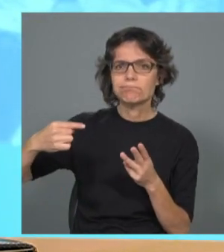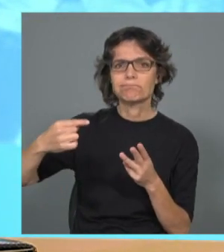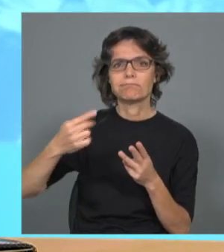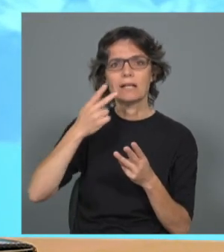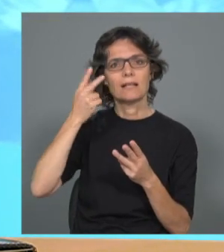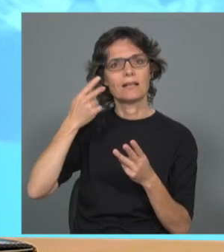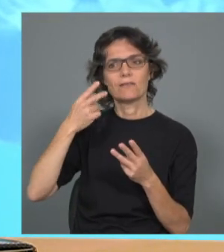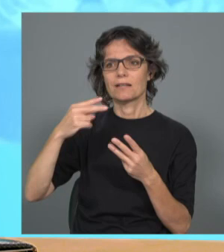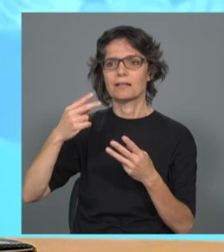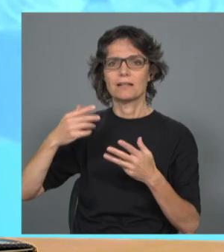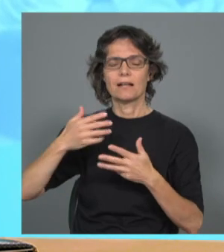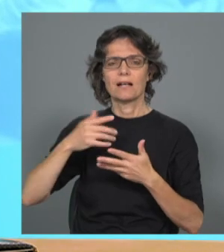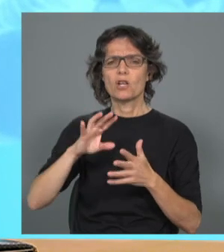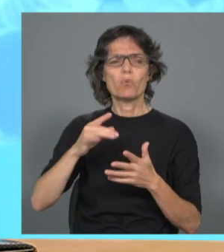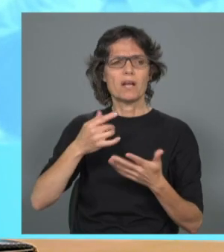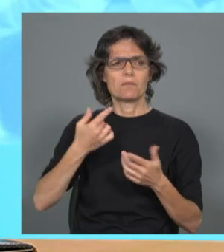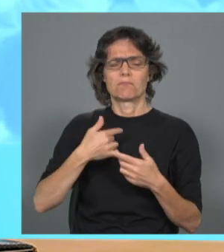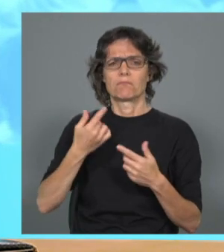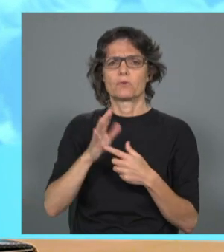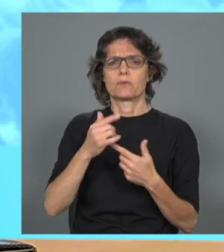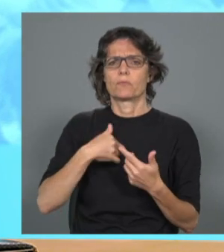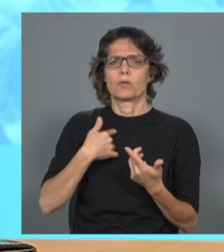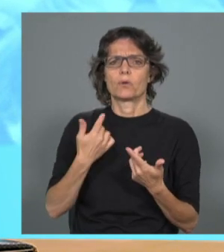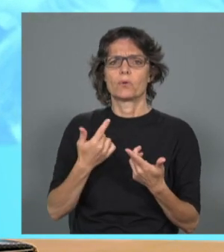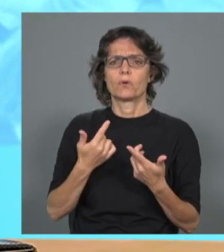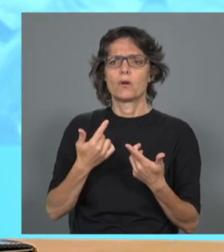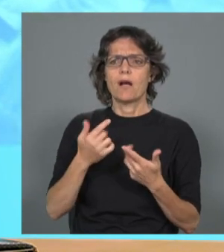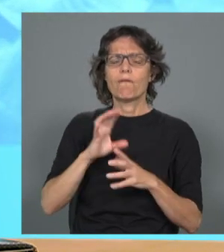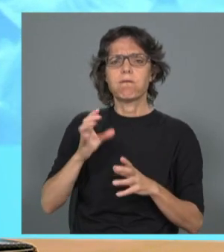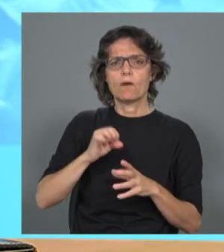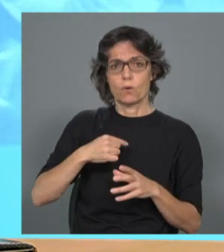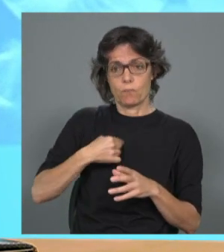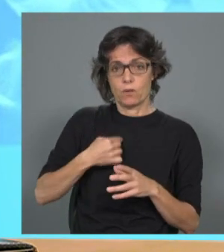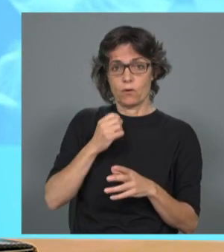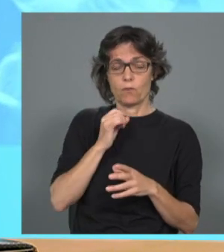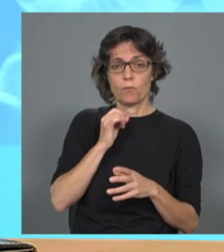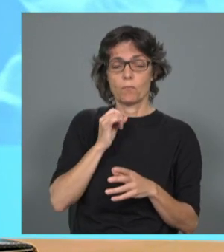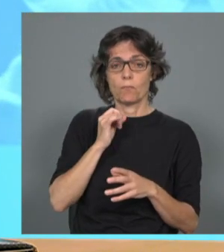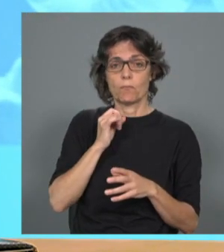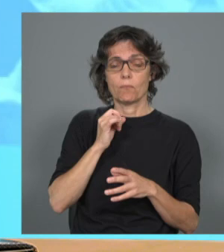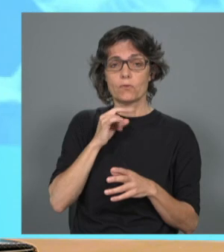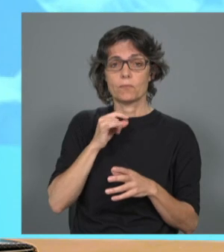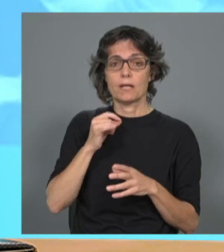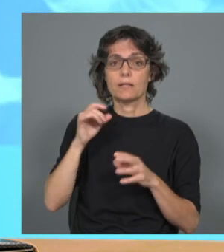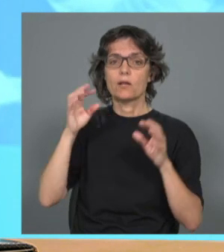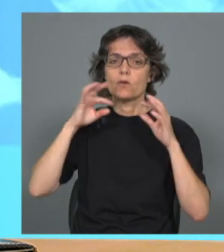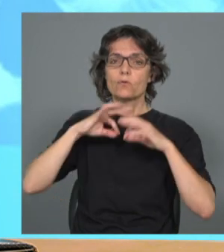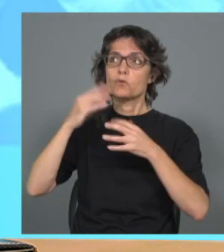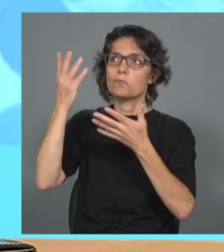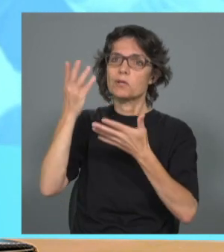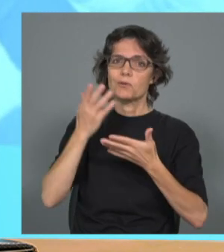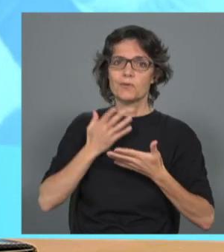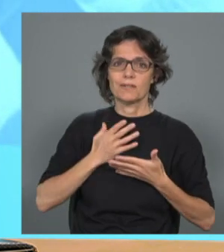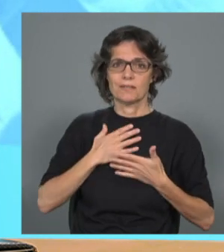não fundamentalmente pelos méritos próprios, mas pela forma como acolhemos o Espírito Santo. E, portanto, formamos um só corpo. E, portanto,